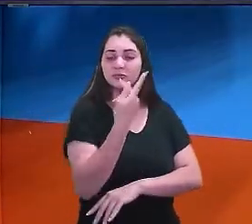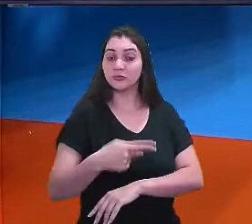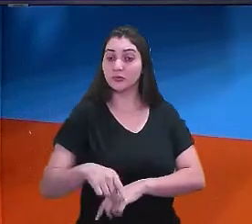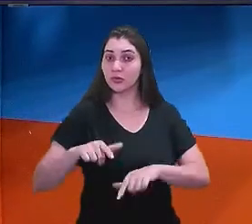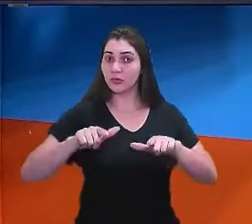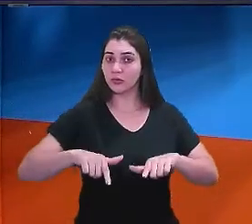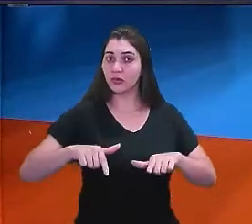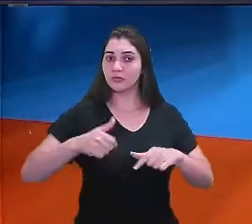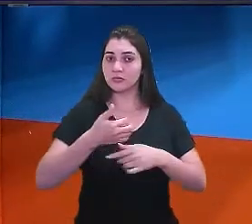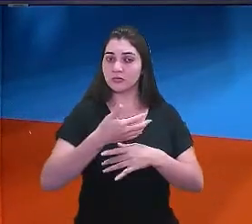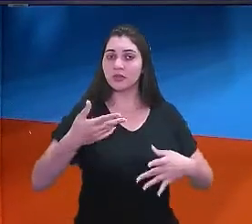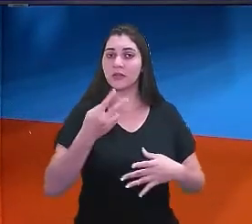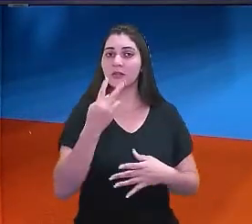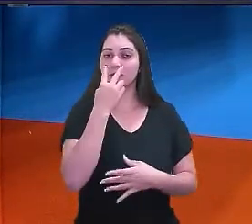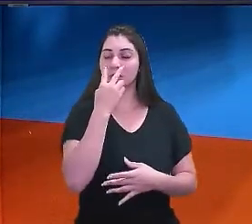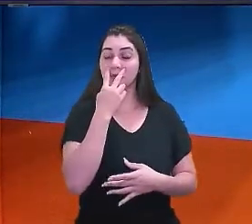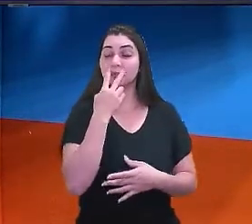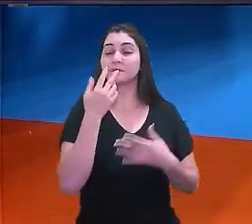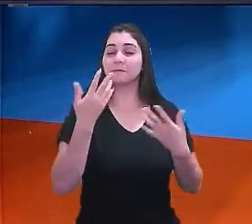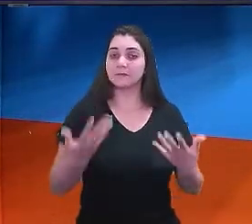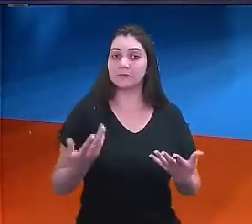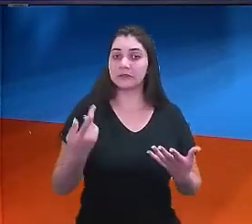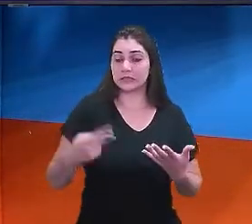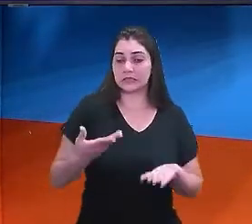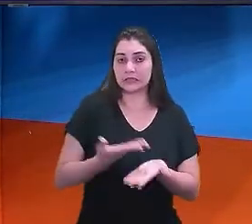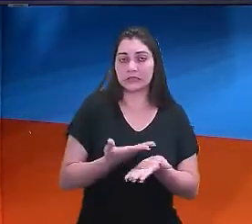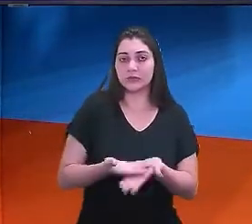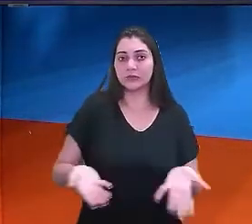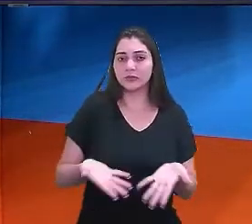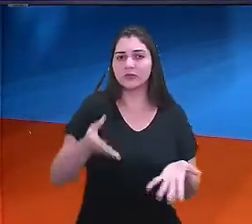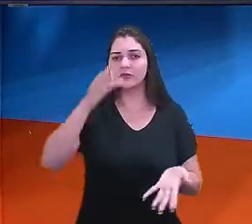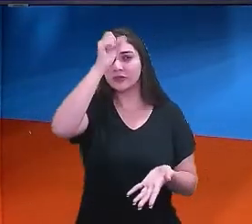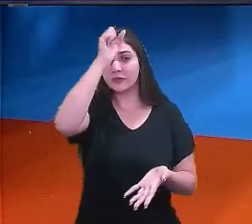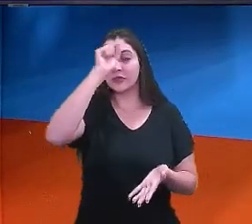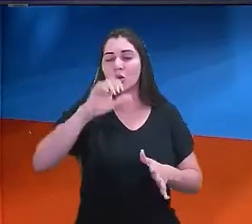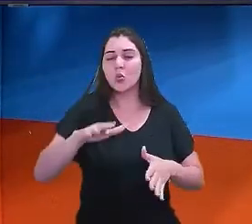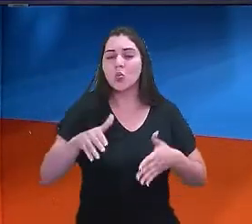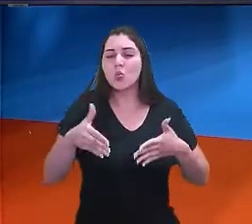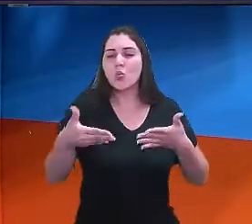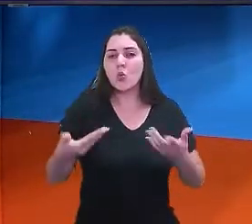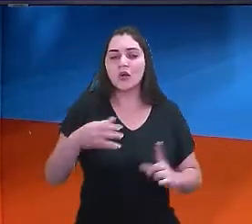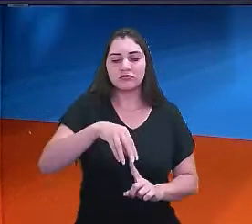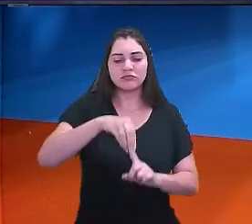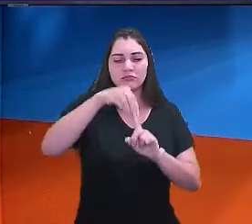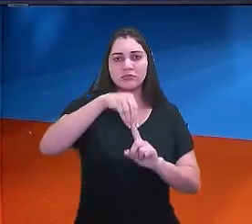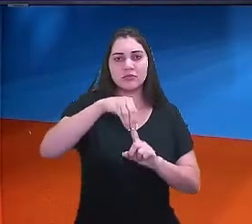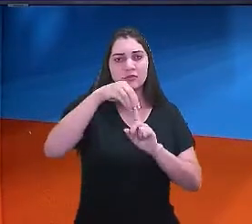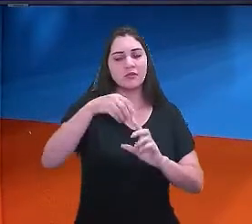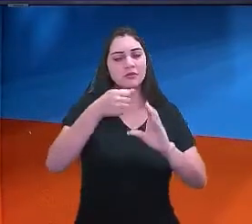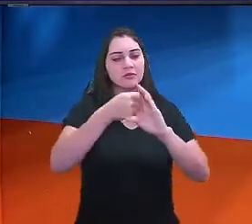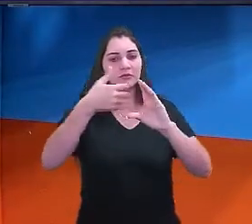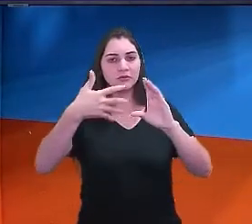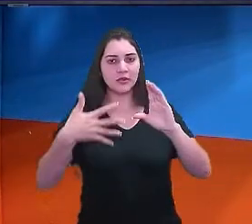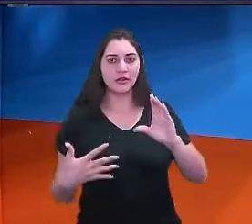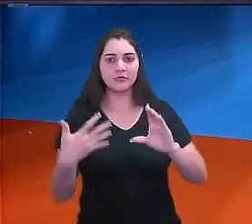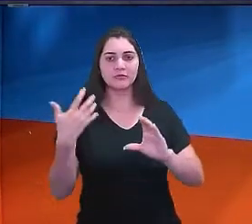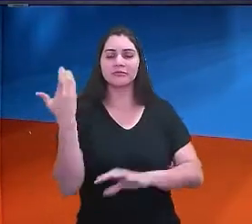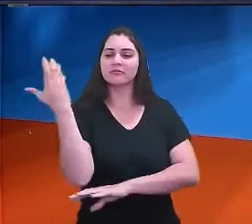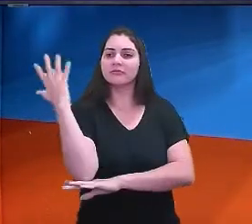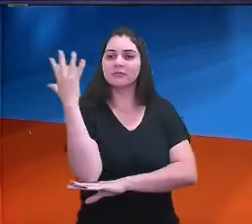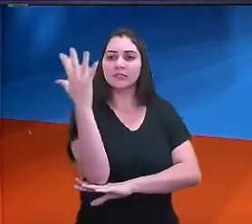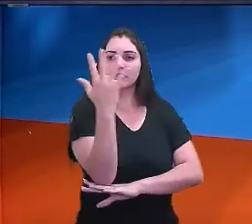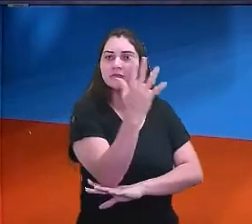Vitória de Santo Antão. Portanto, nessa aula de hoje, a gente vai aprender quais são as principais características, certo, da